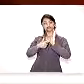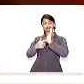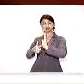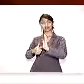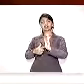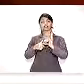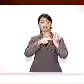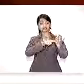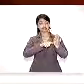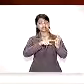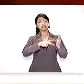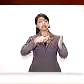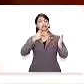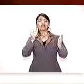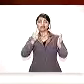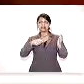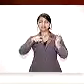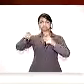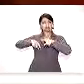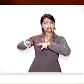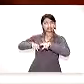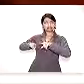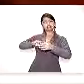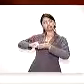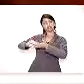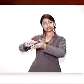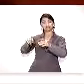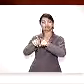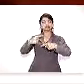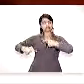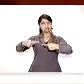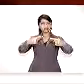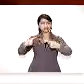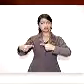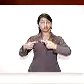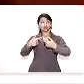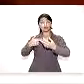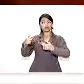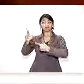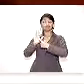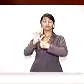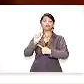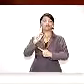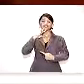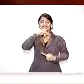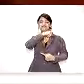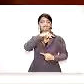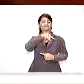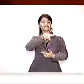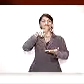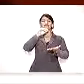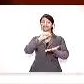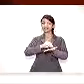tem potencial para restringir a competitividade do certame o que acabou evidenciando pela